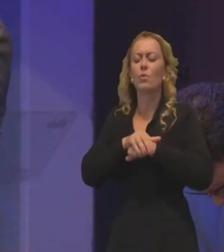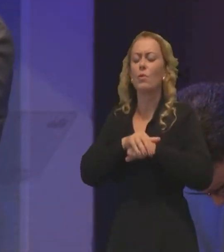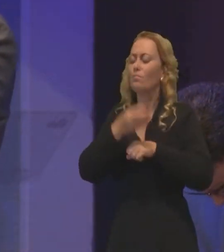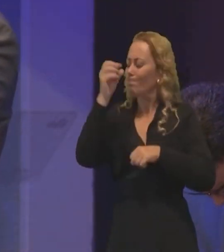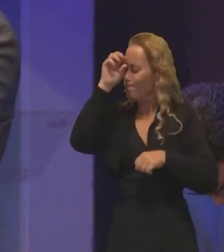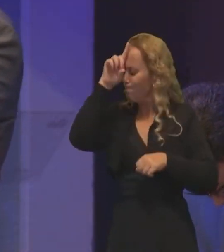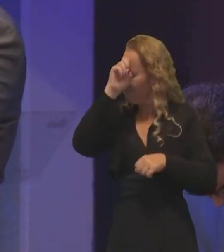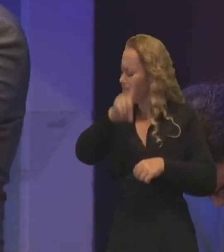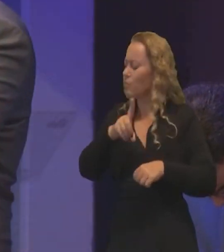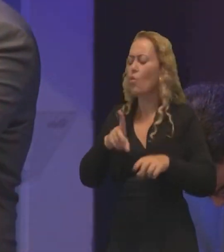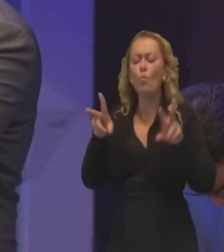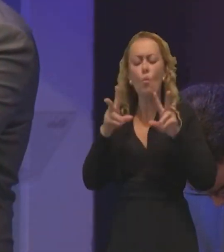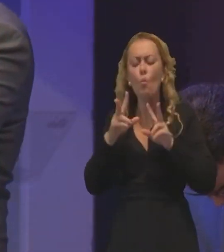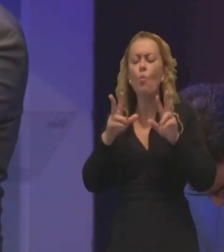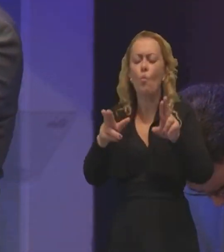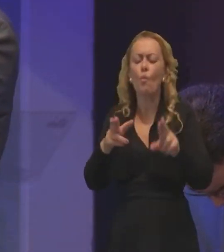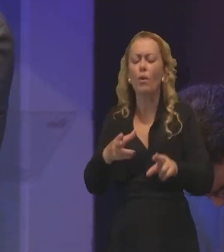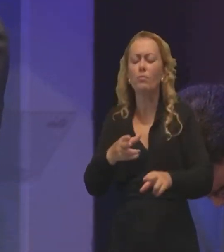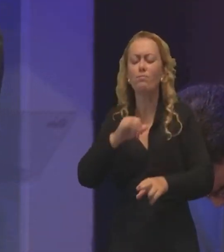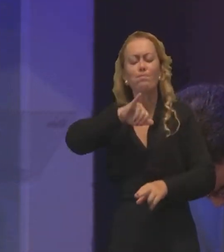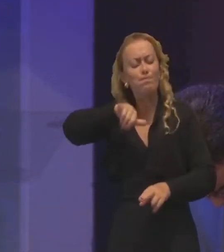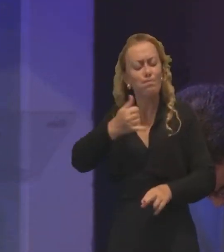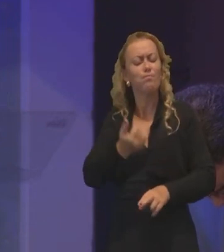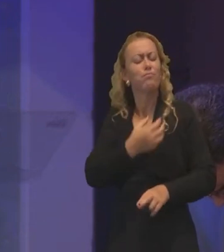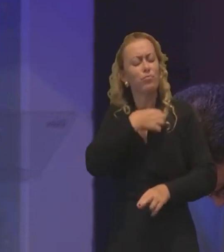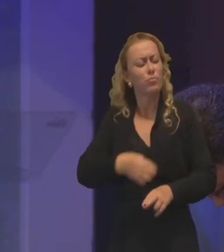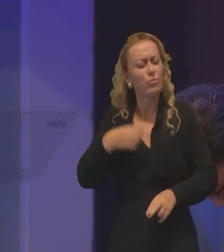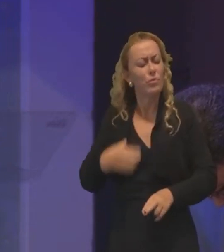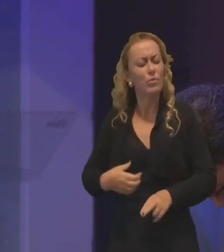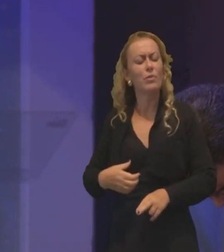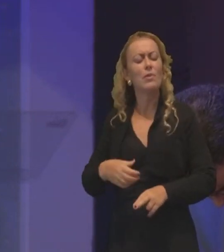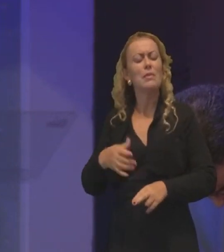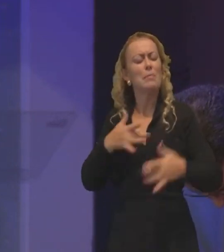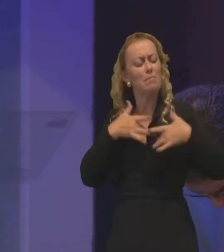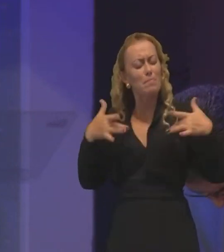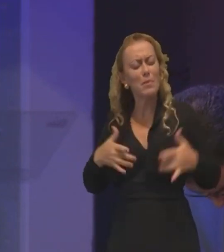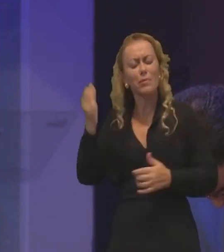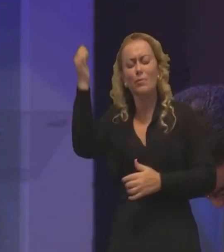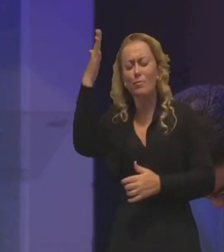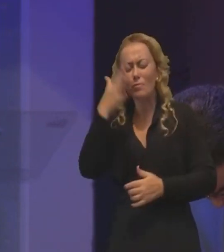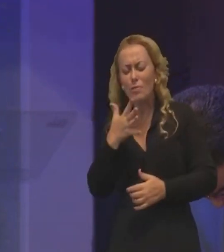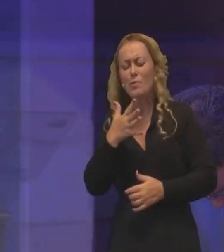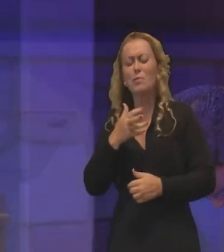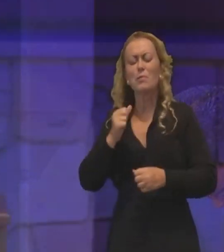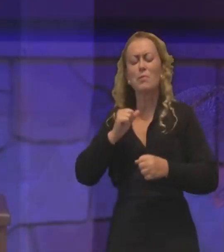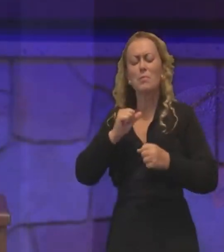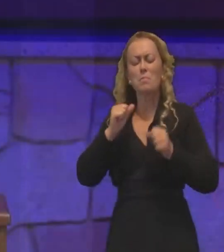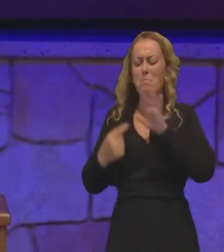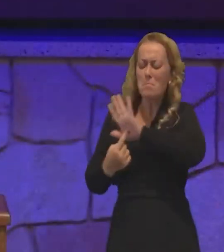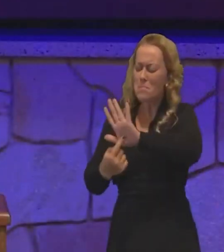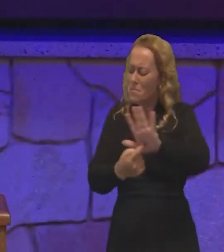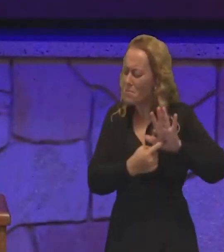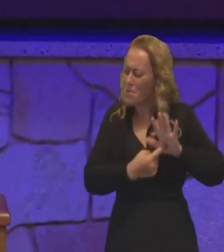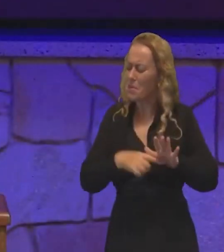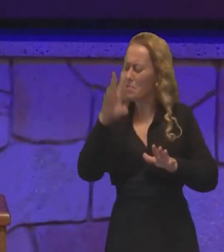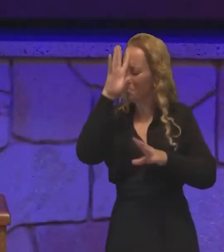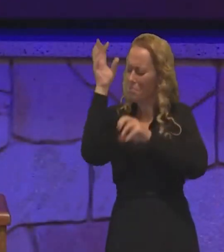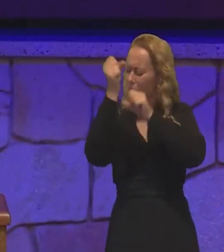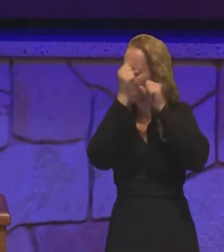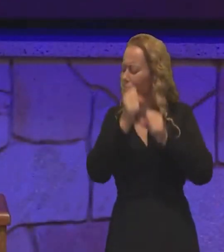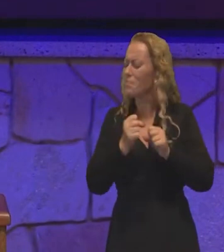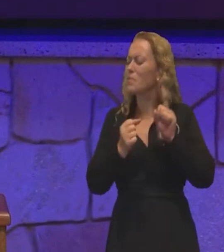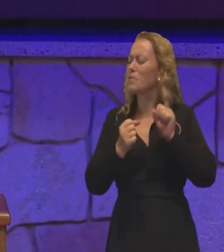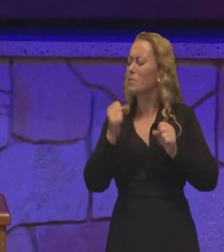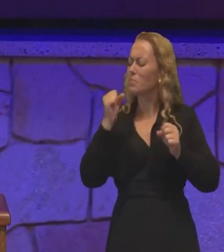de José, que o Senhor possa ter graça e misericórdia, que o Senhor possa manifestar a tua graça e o teu poder, que o Senhor